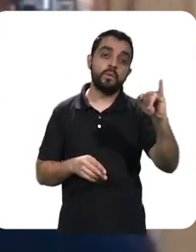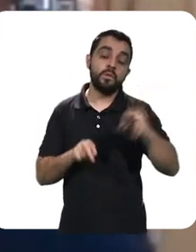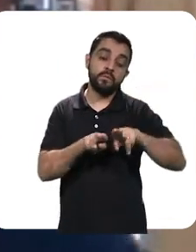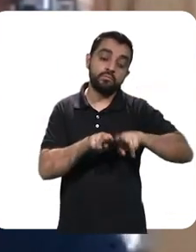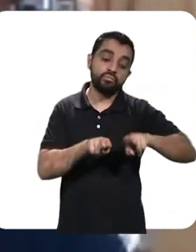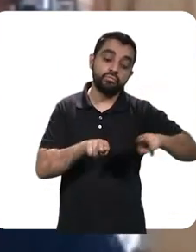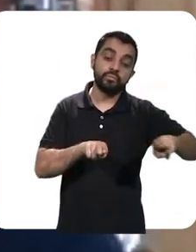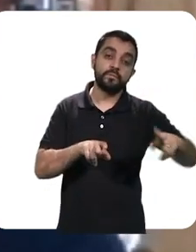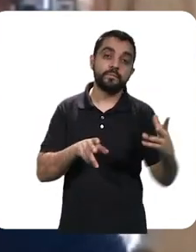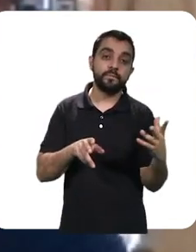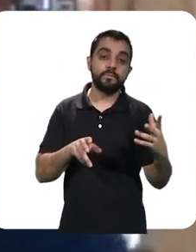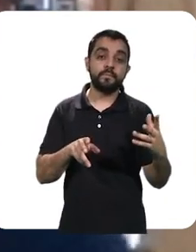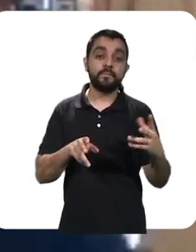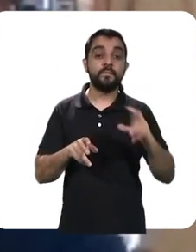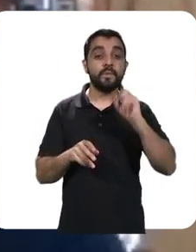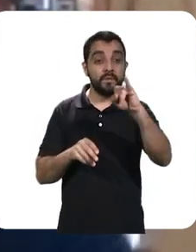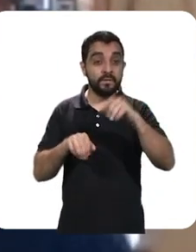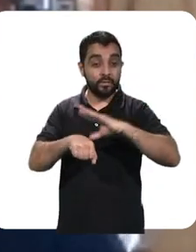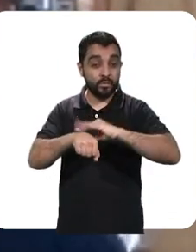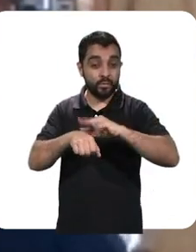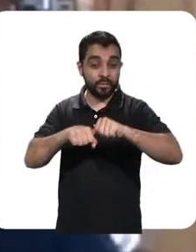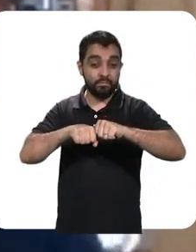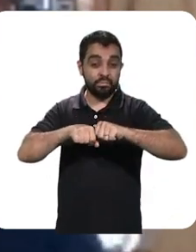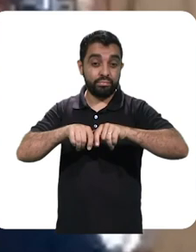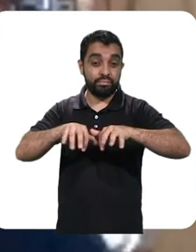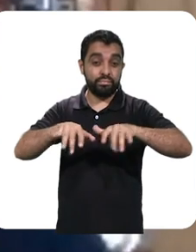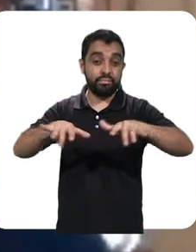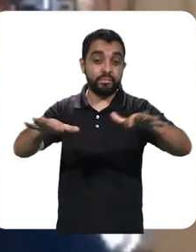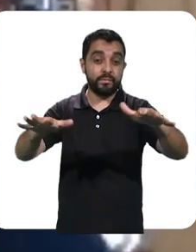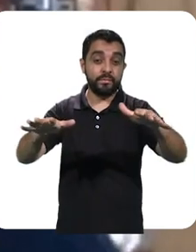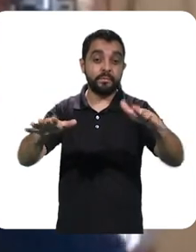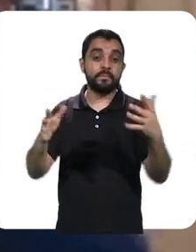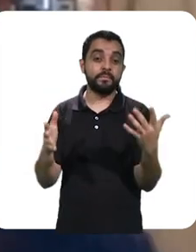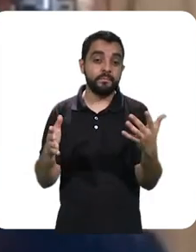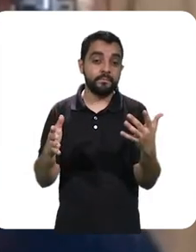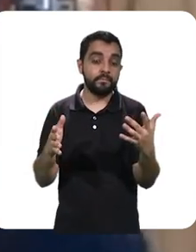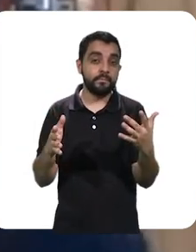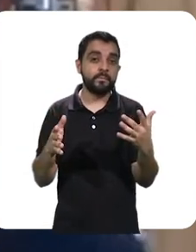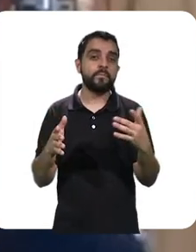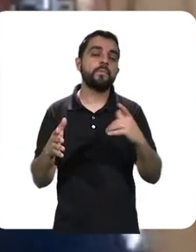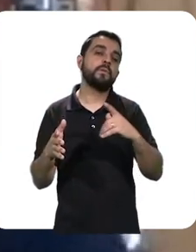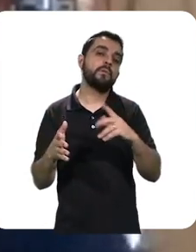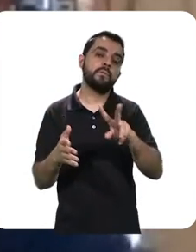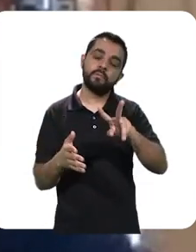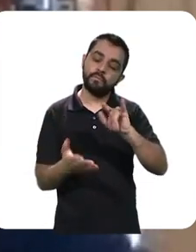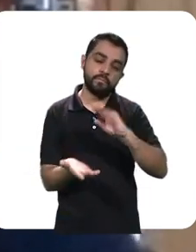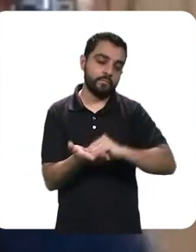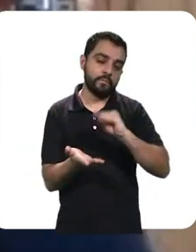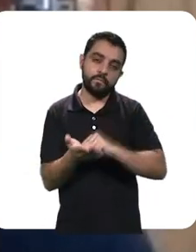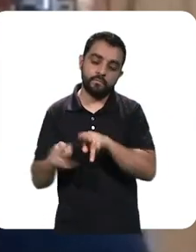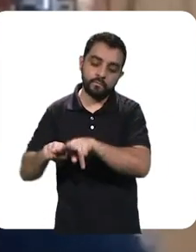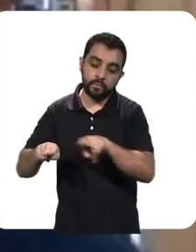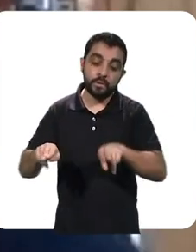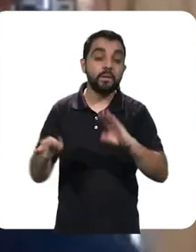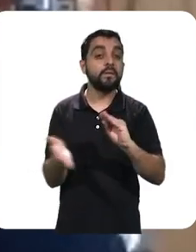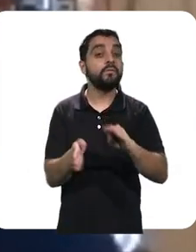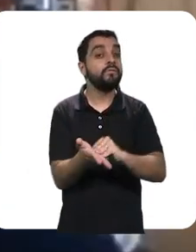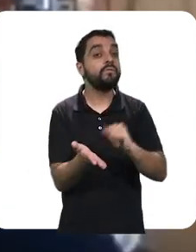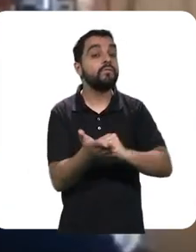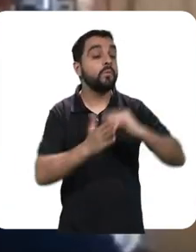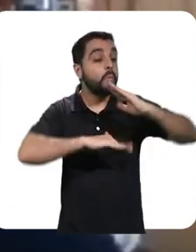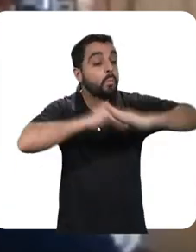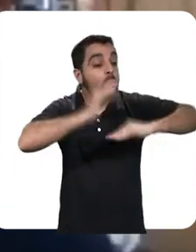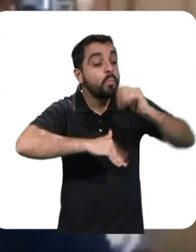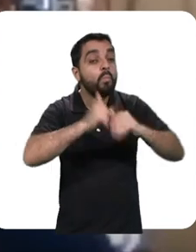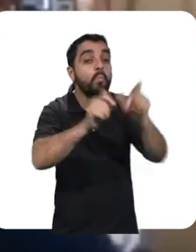se concretizarem, além de faltar leito, a gente não sabe se vai faltar ou não, faltarão profissionais de